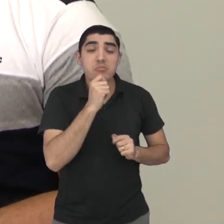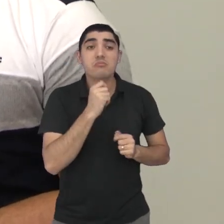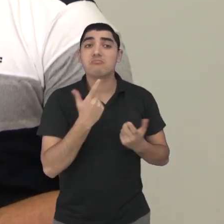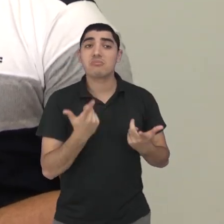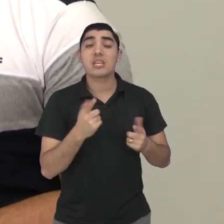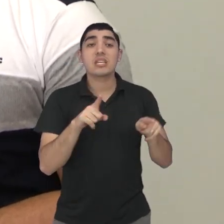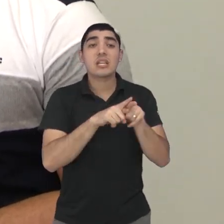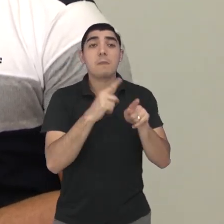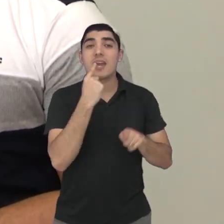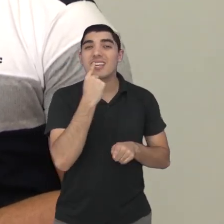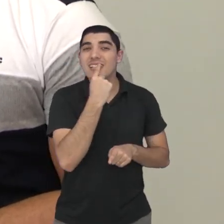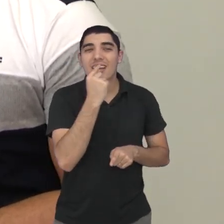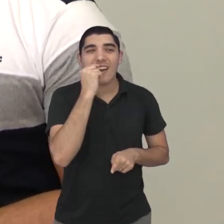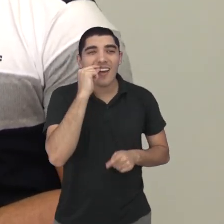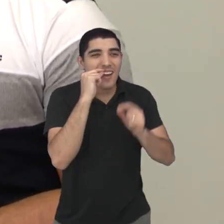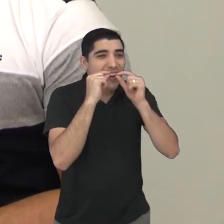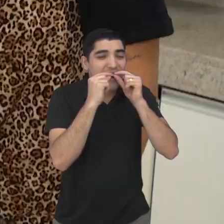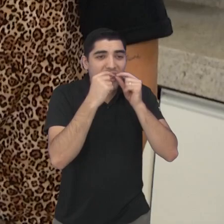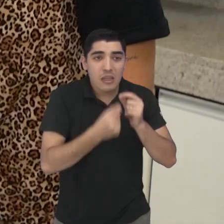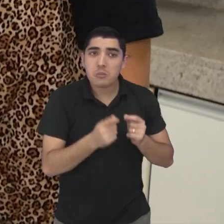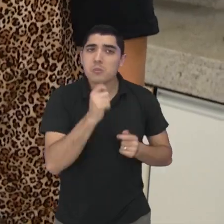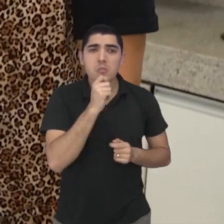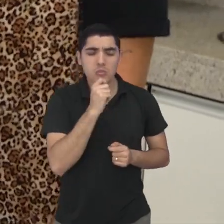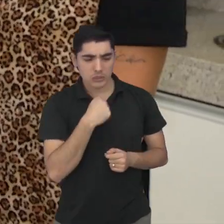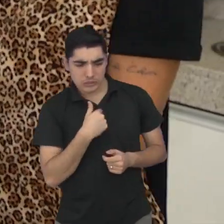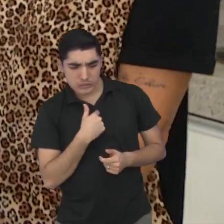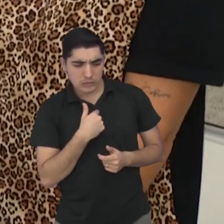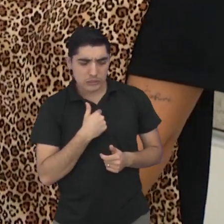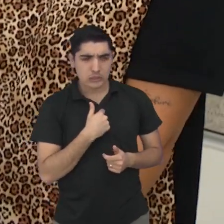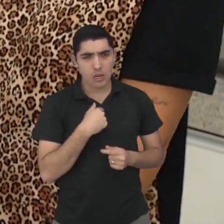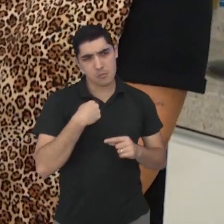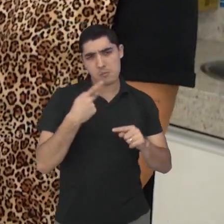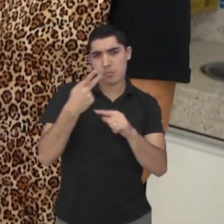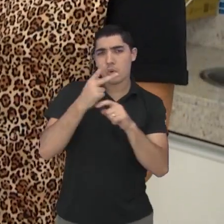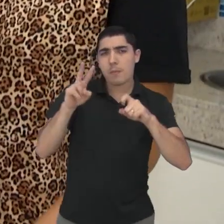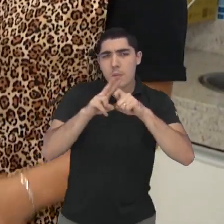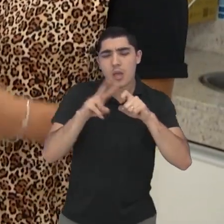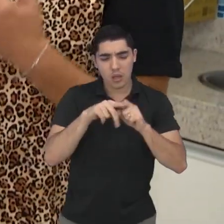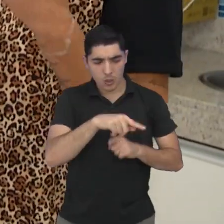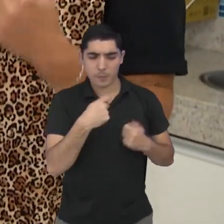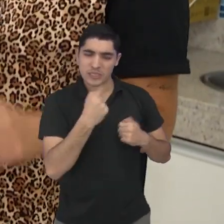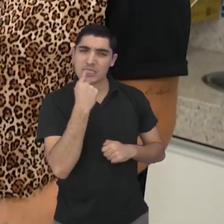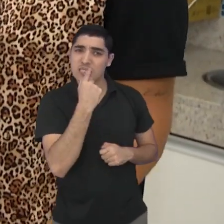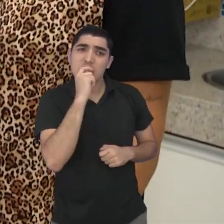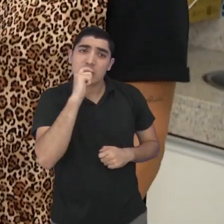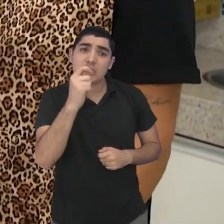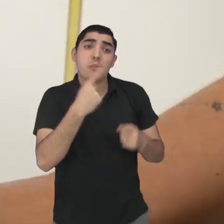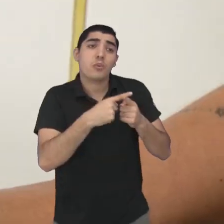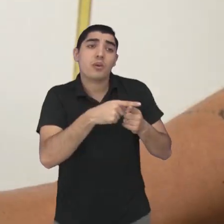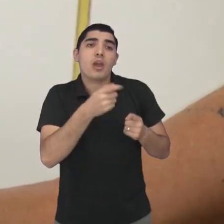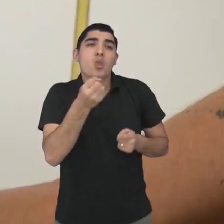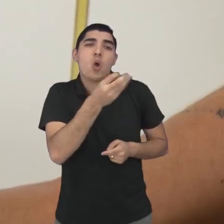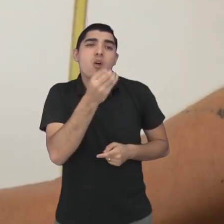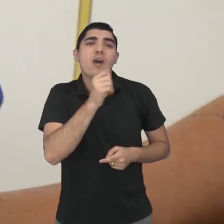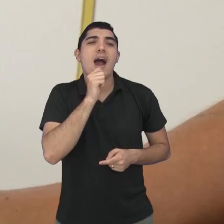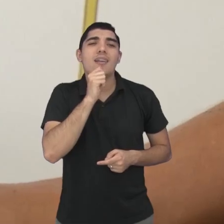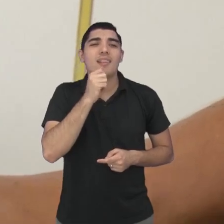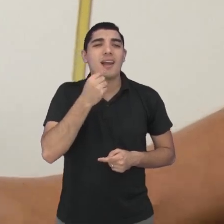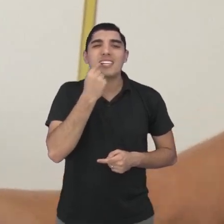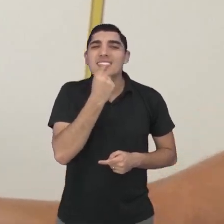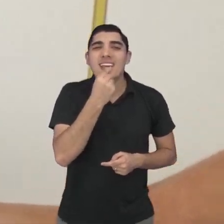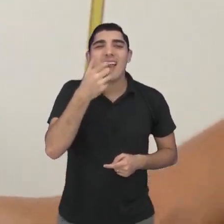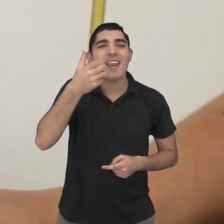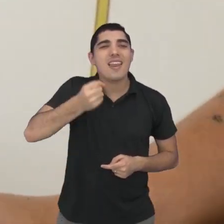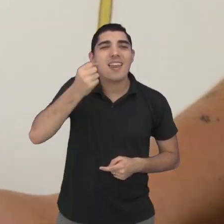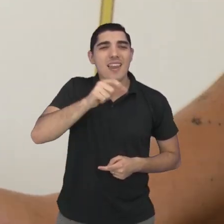não. Então a nossa primeira consulta foi em busca disso, de tirar o dente. E aí a doutora indicou a limpeza anual e assim a gente